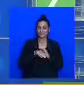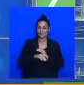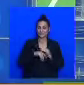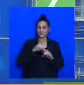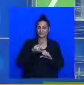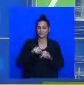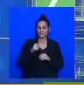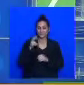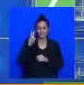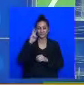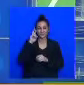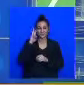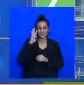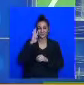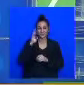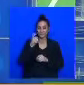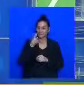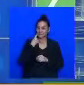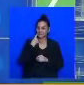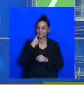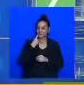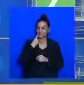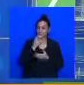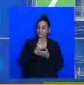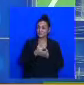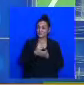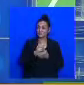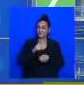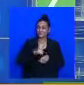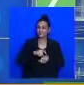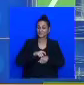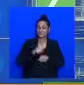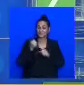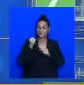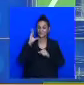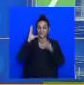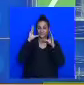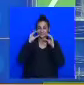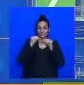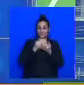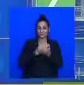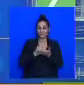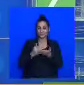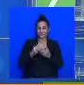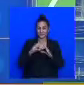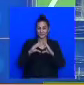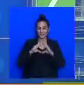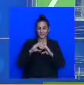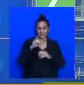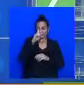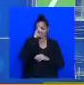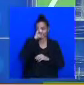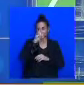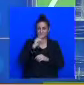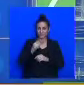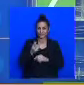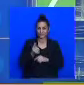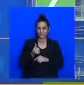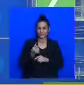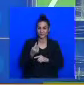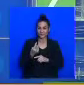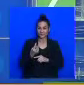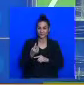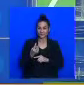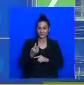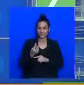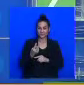Lotomania com sorteios às segundas, quartas e sextas, sempre a partir das 8 da noite. Bola amarela, 62.